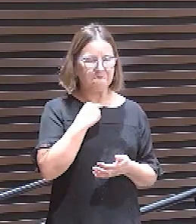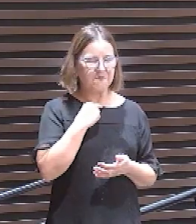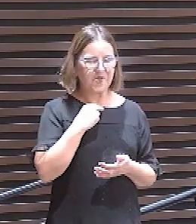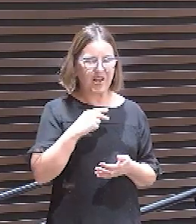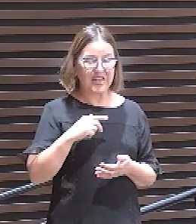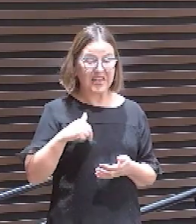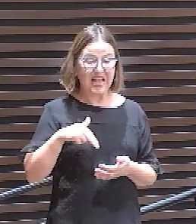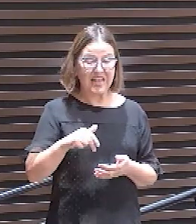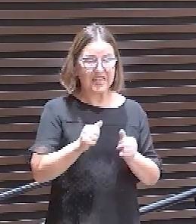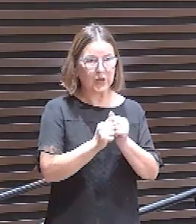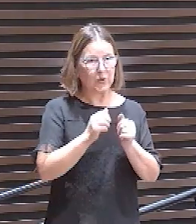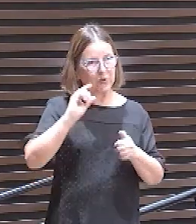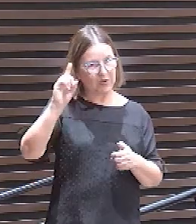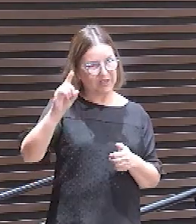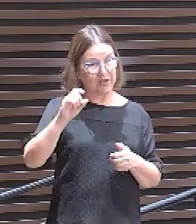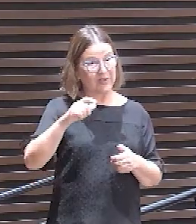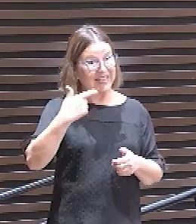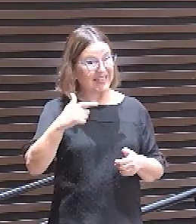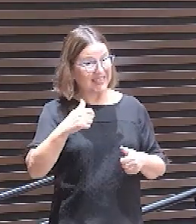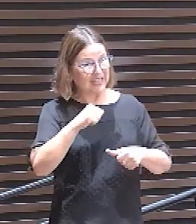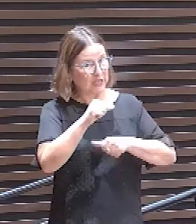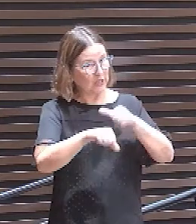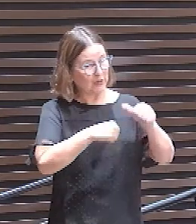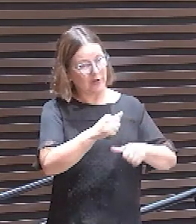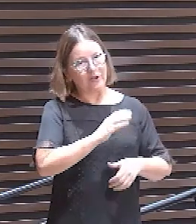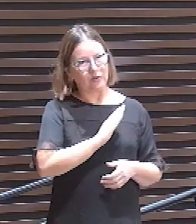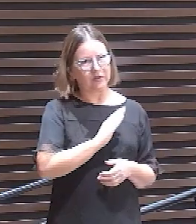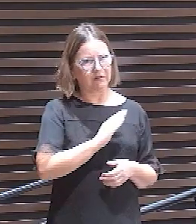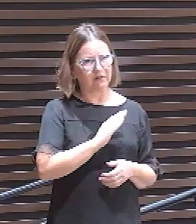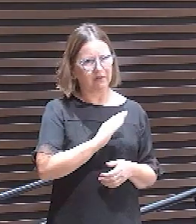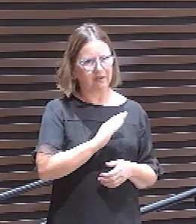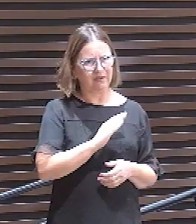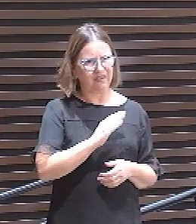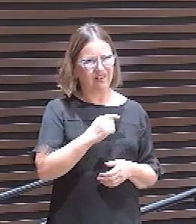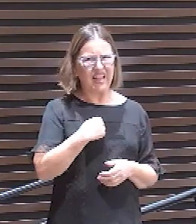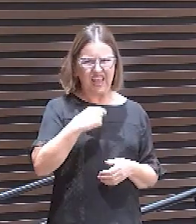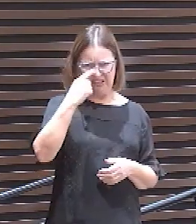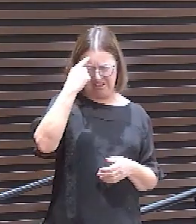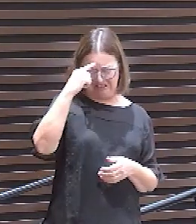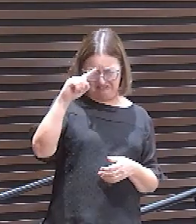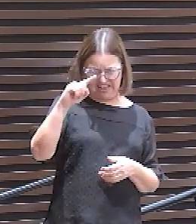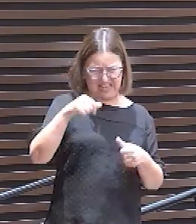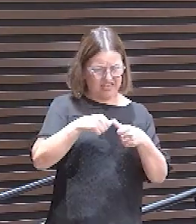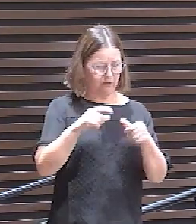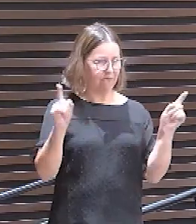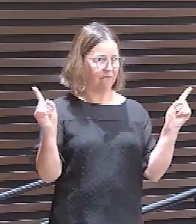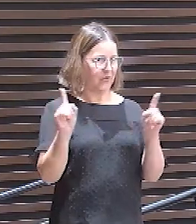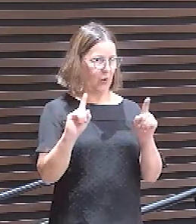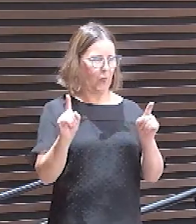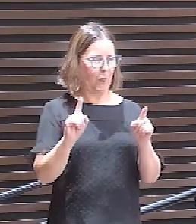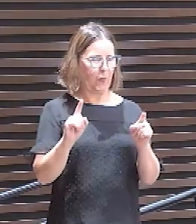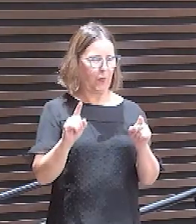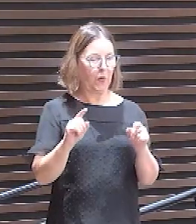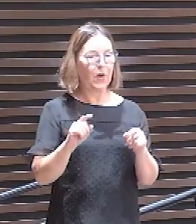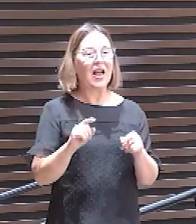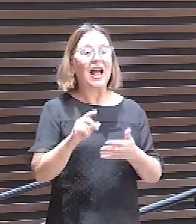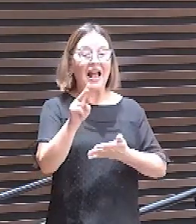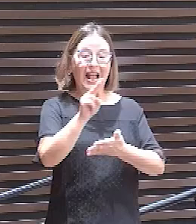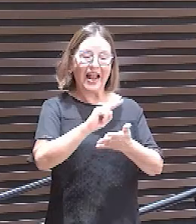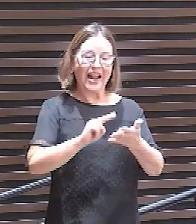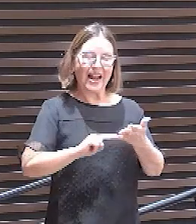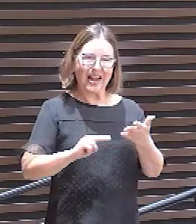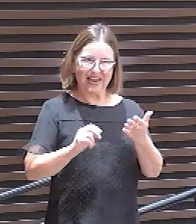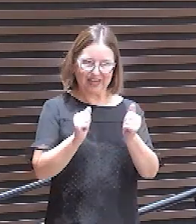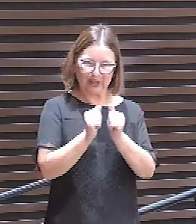Onde é que você inventou isso? Não inventei, não. Eu vou querer que você leia comigo